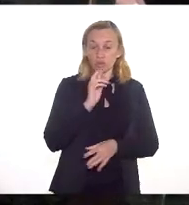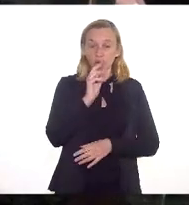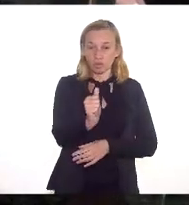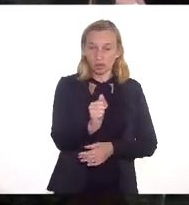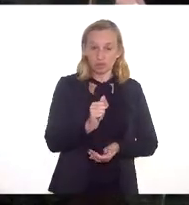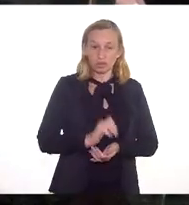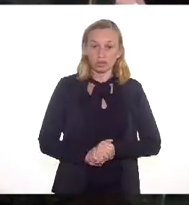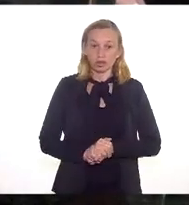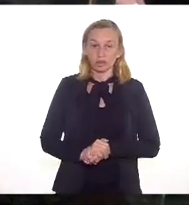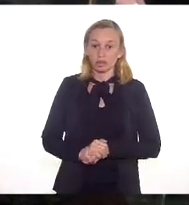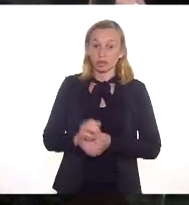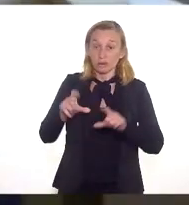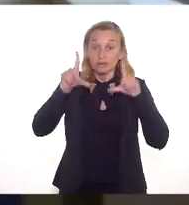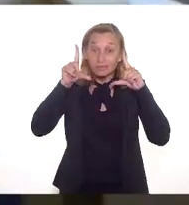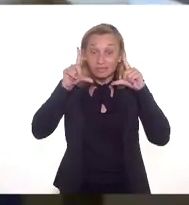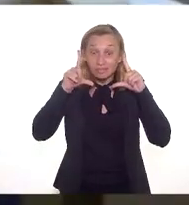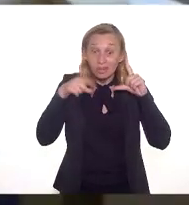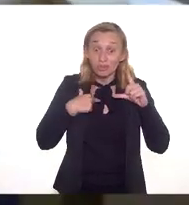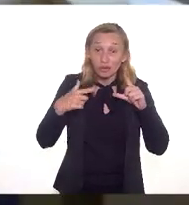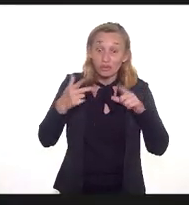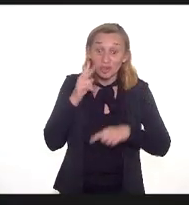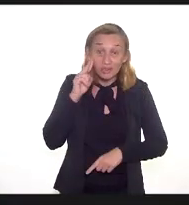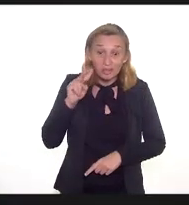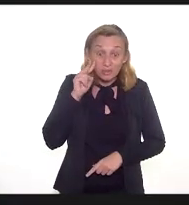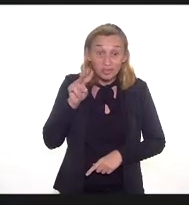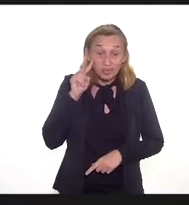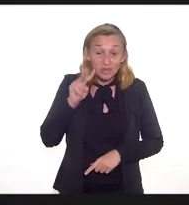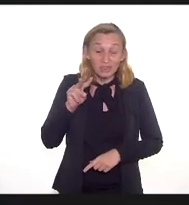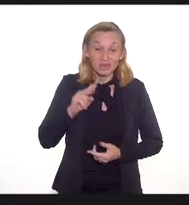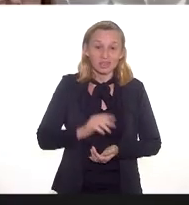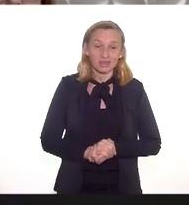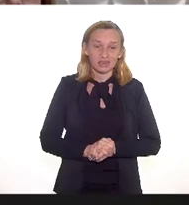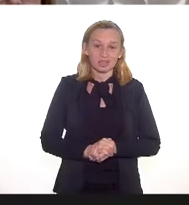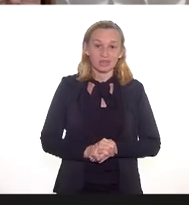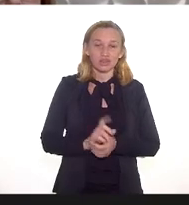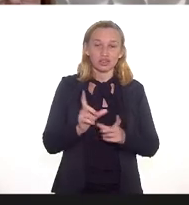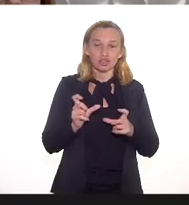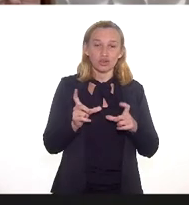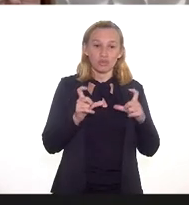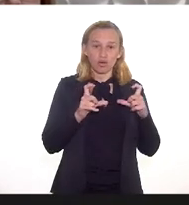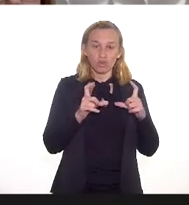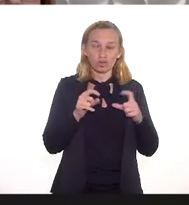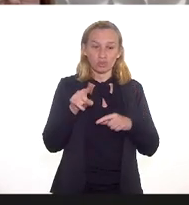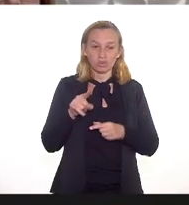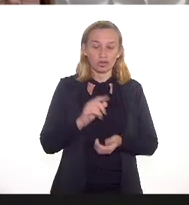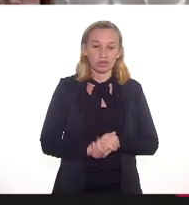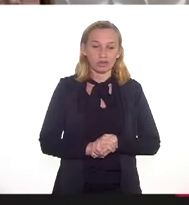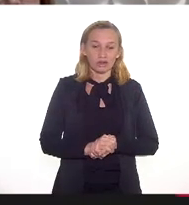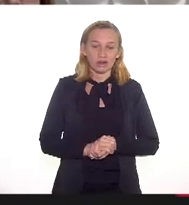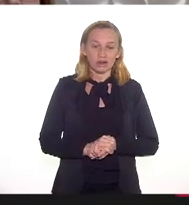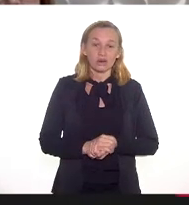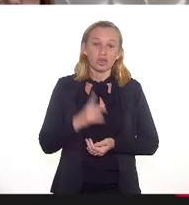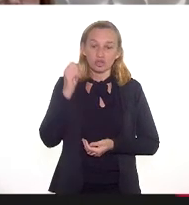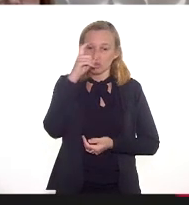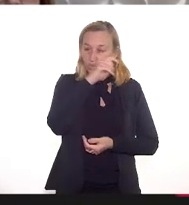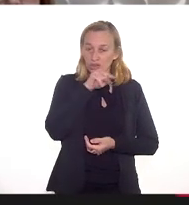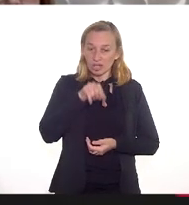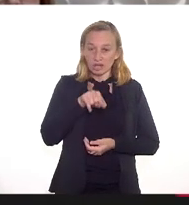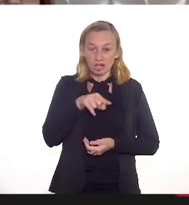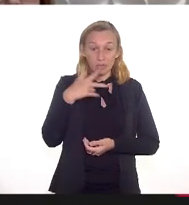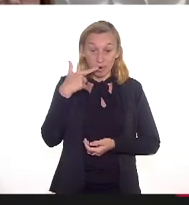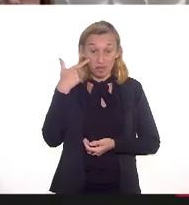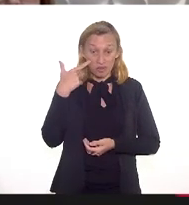Ela está com o rosto na tela, eu estou vendo. Eu estou com o rosto aqui, mas fica lenta. Mas eu estou com dificuldade aqui, para mim não